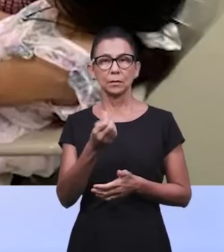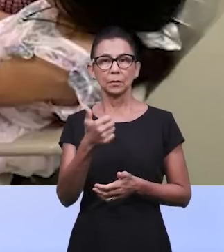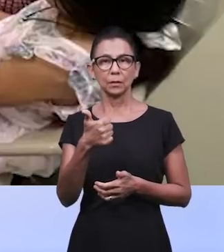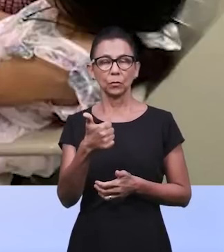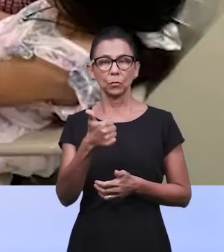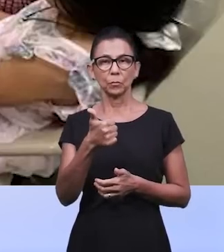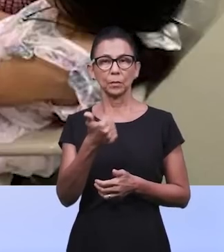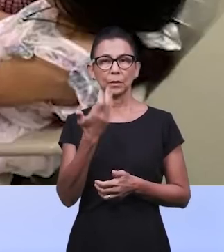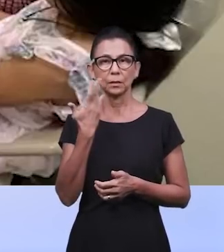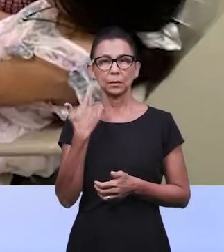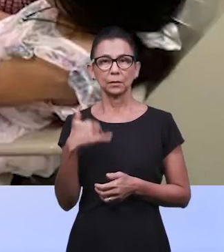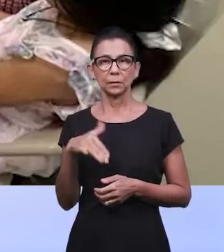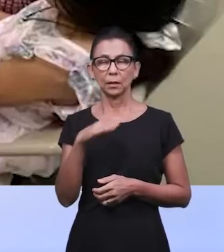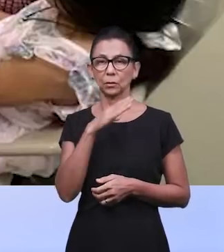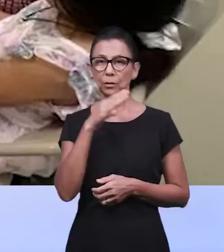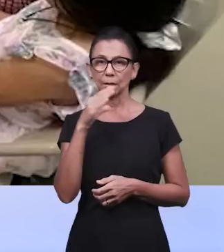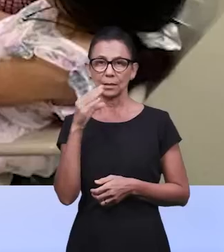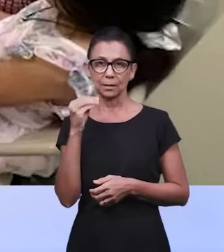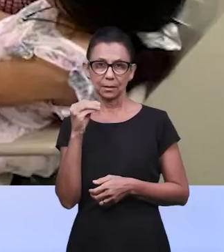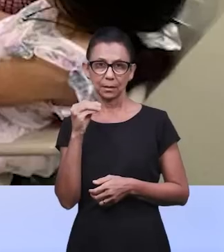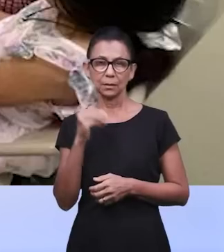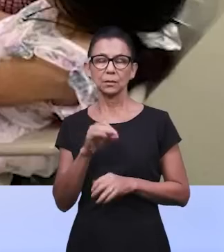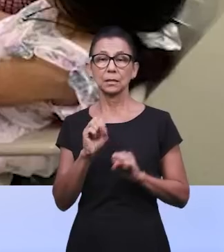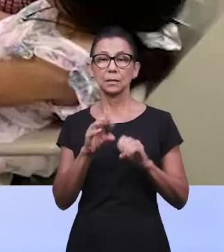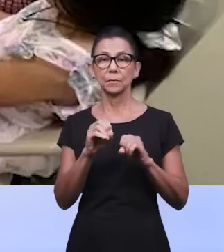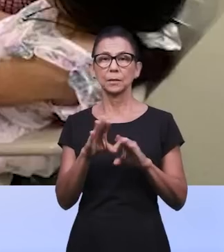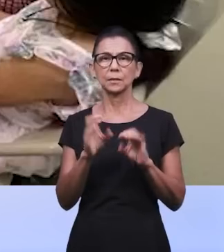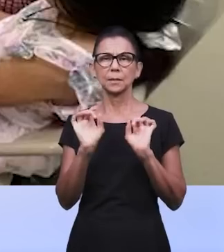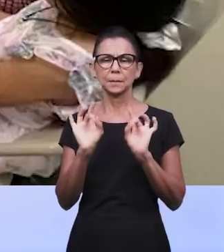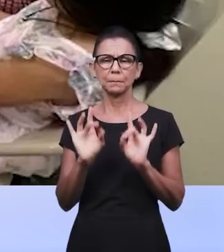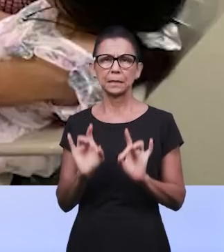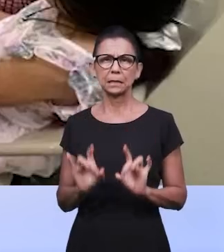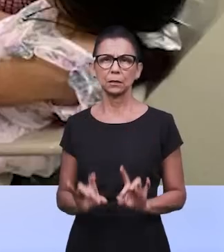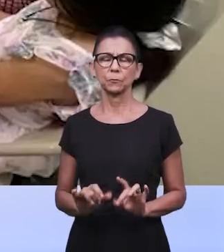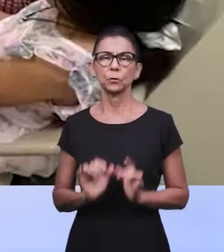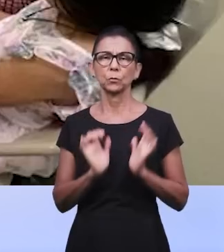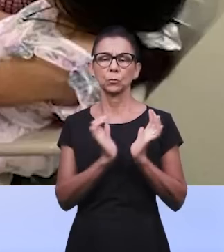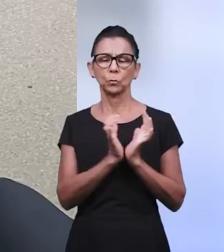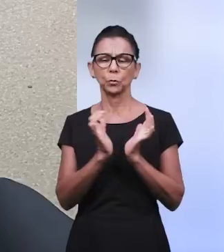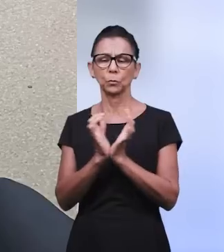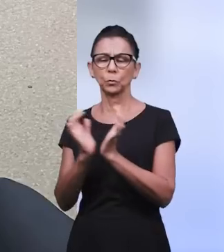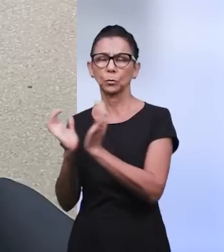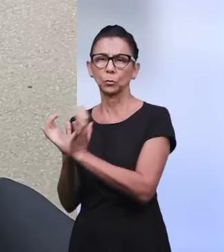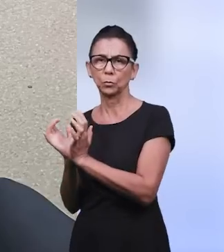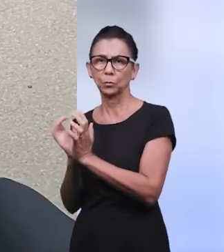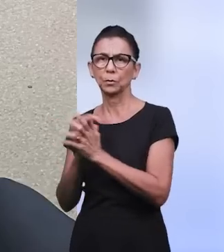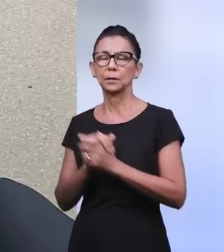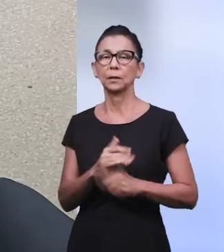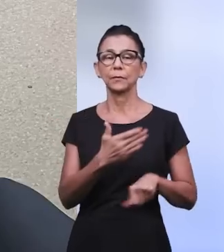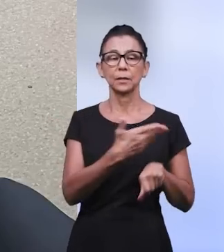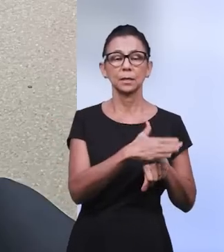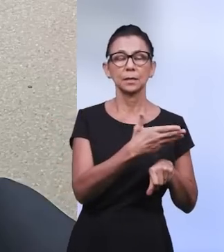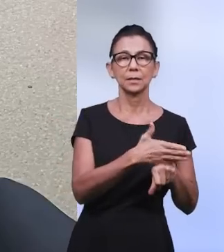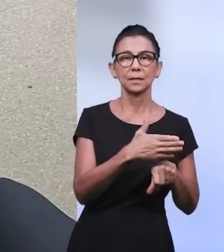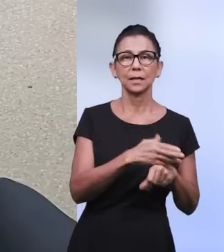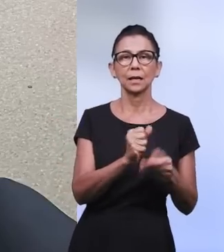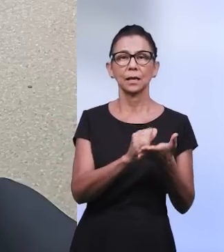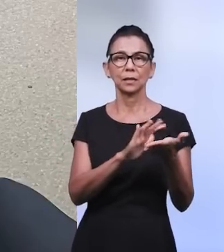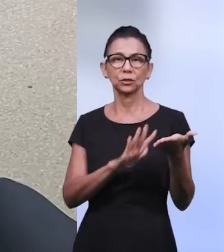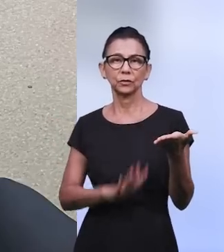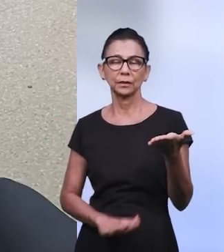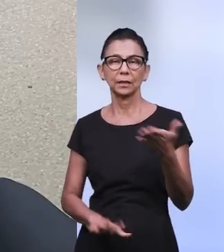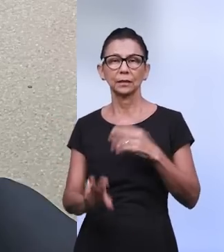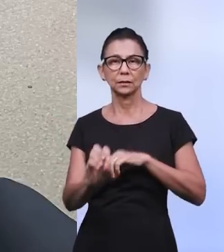crianças, intermediários e adolescentes tiveram um ensino específico para as classes e participaram de ensaios e